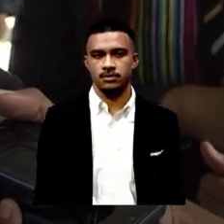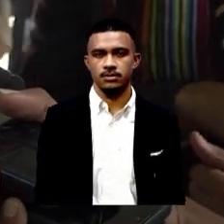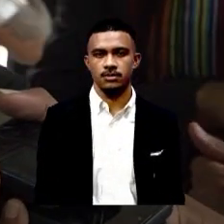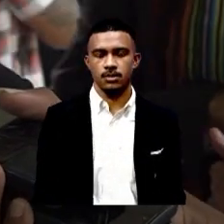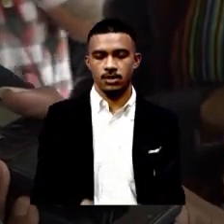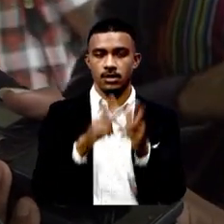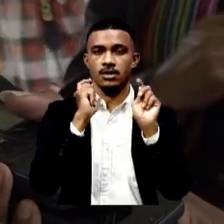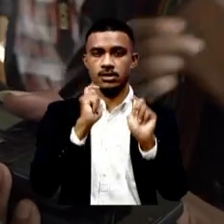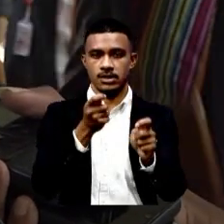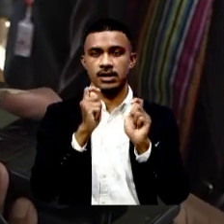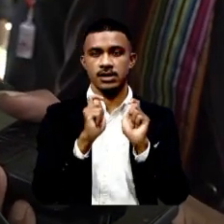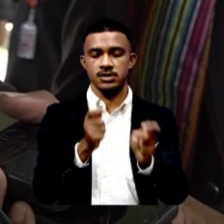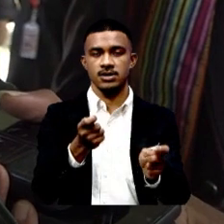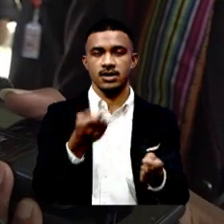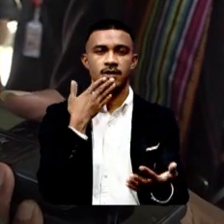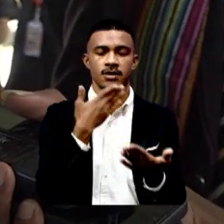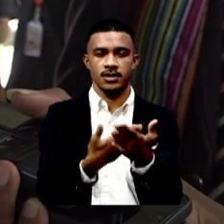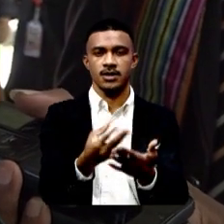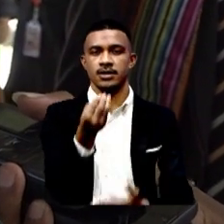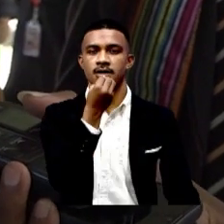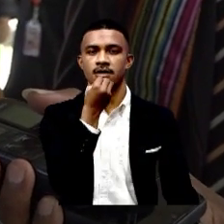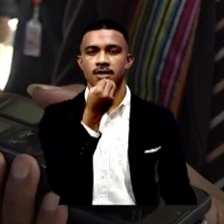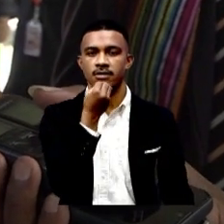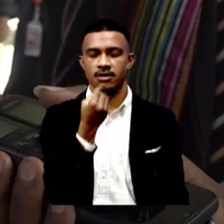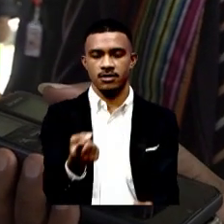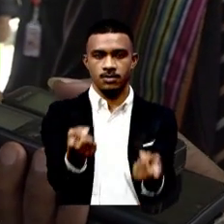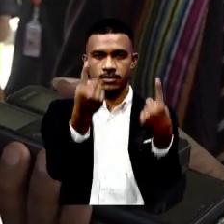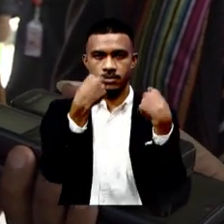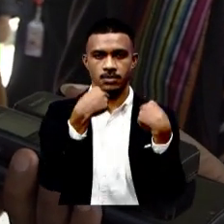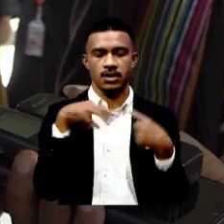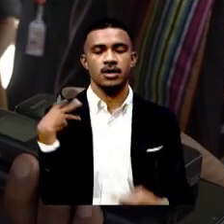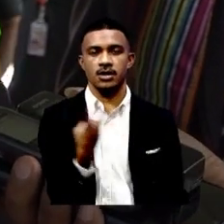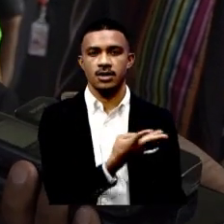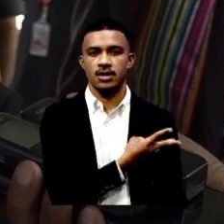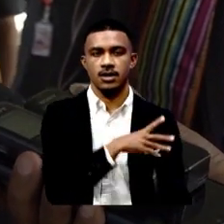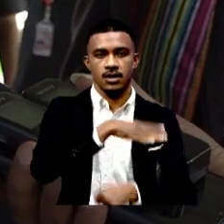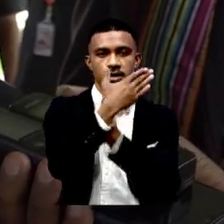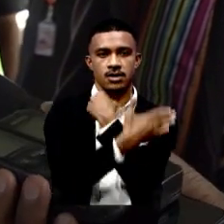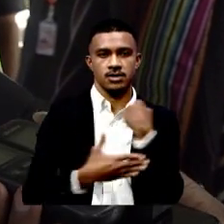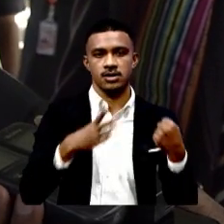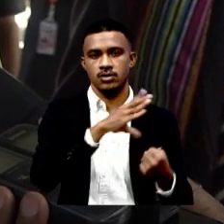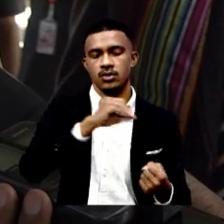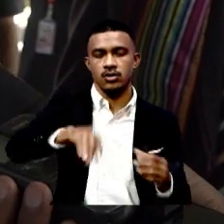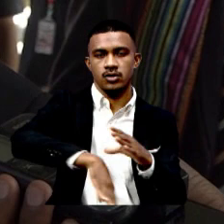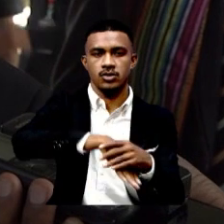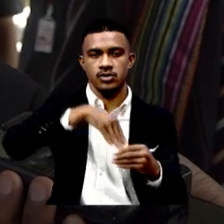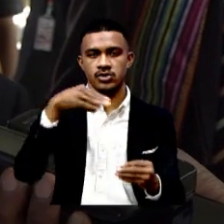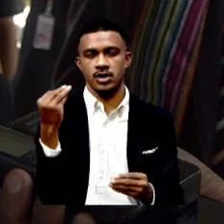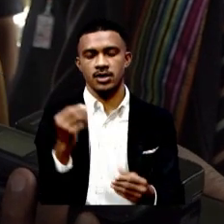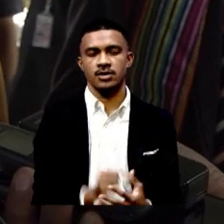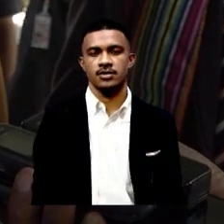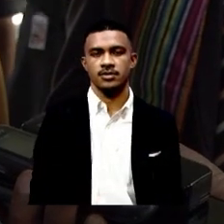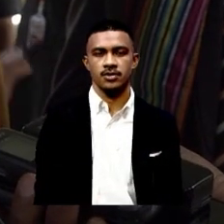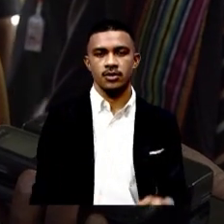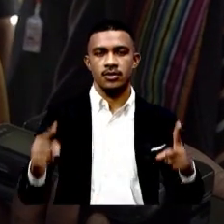teste de qualidade de rã. Não é tão mais que tem não é mais sai. Que hoje,